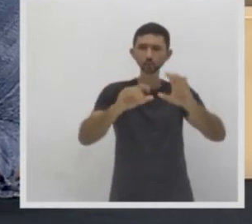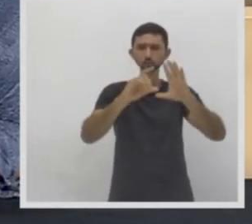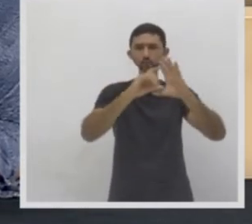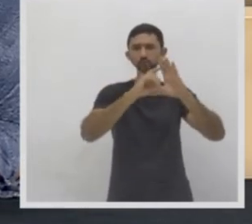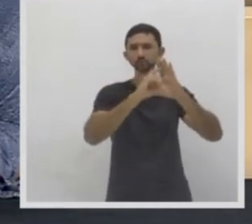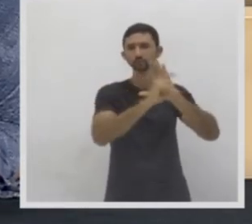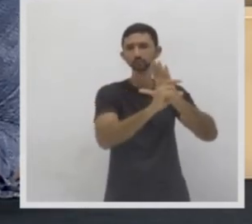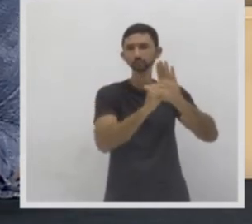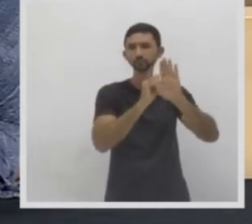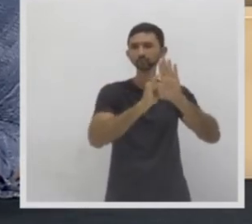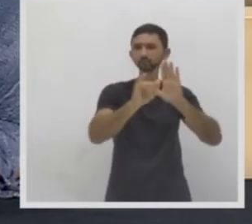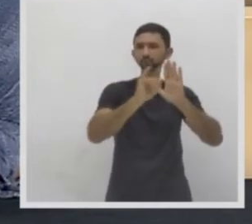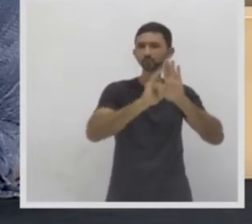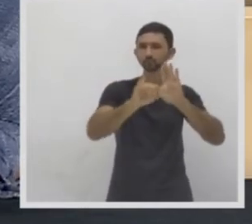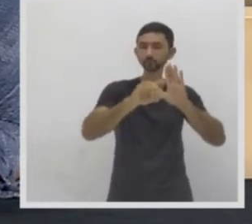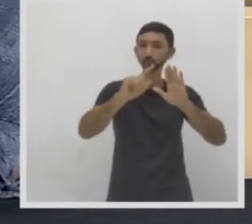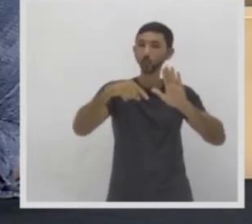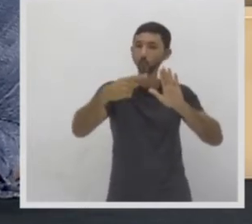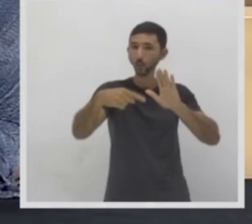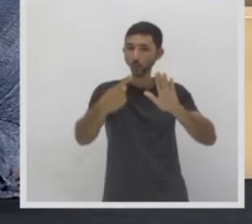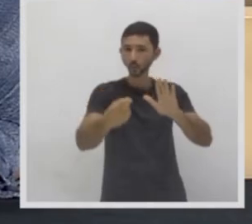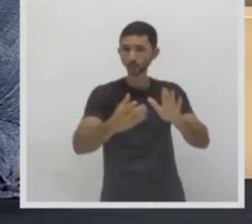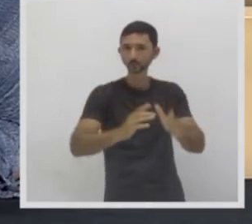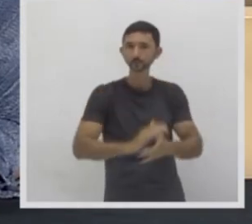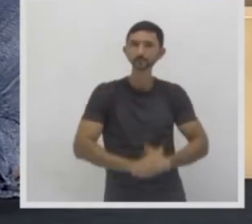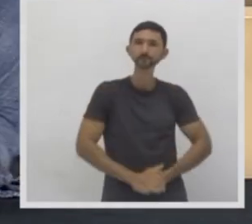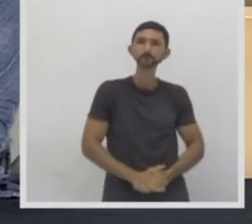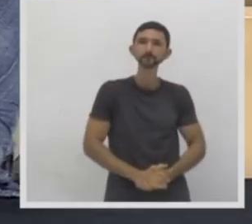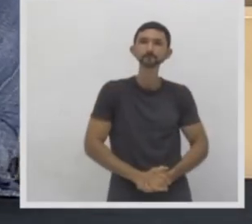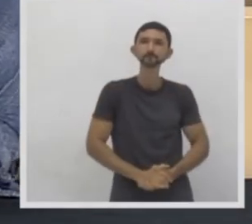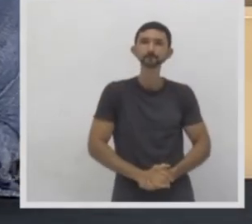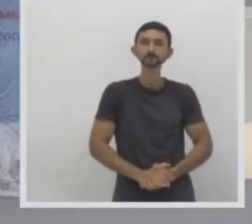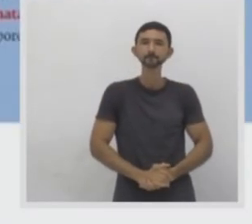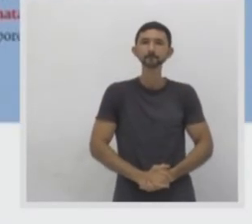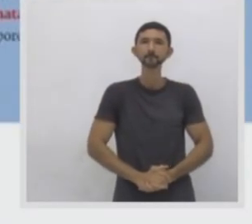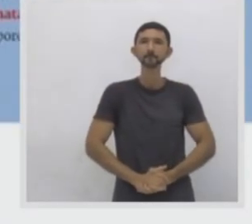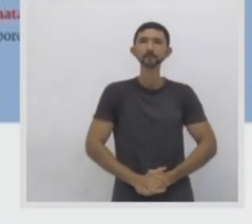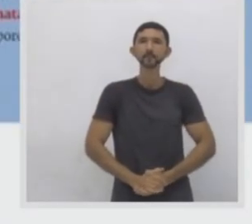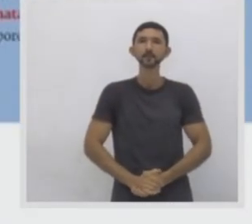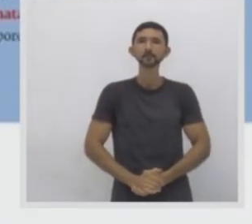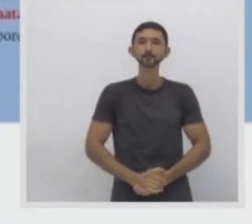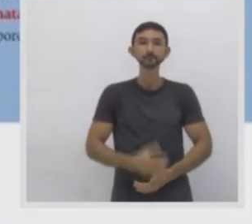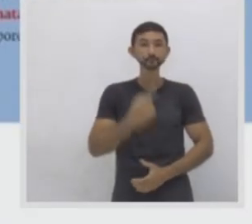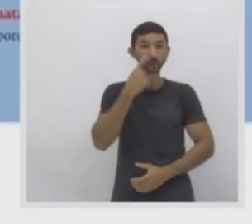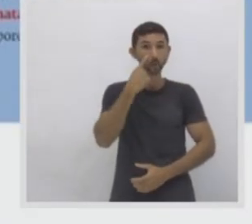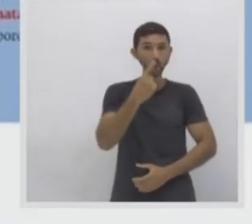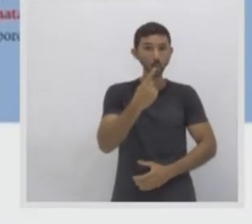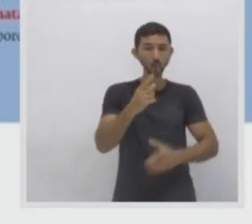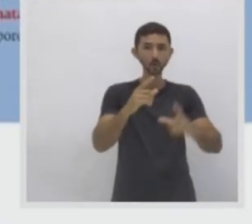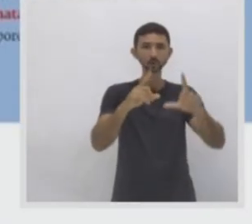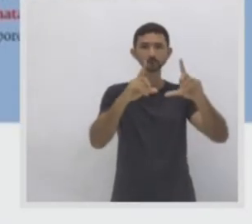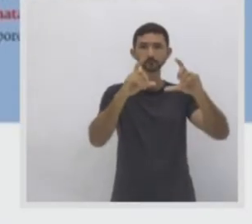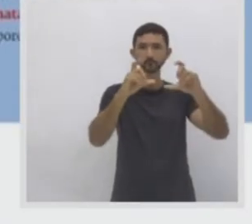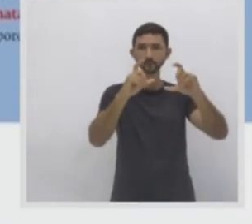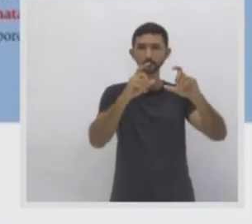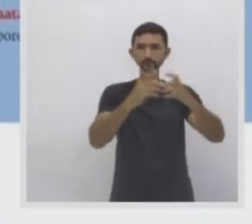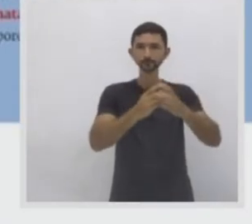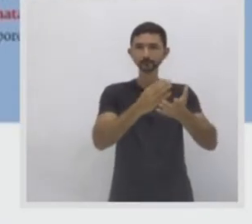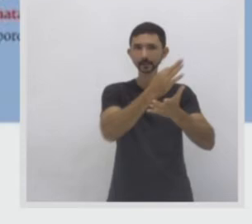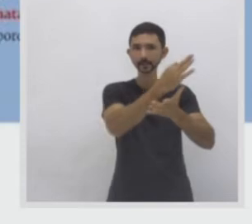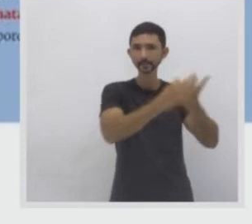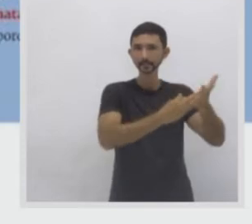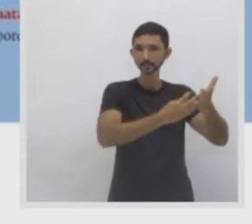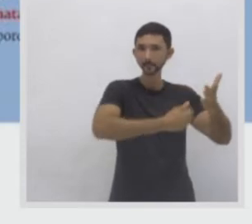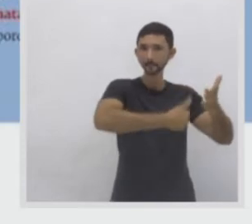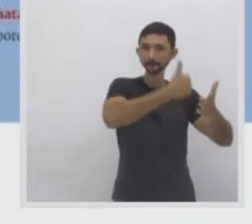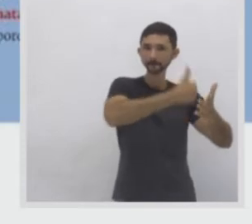propagandas, sobre essa linguagem que é utilizada nas propagandas. Então, vamos lá. Observe e compare dois textos a seguir. O primeiro é